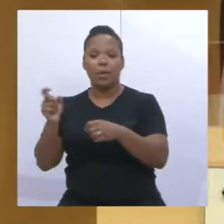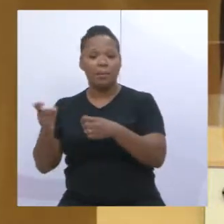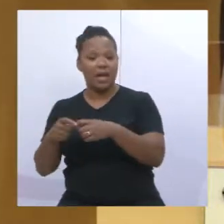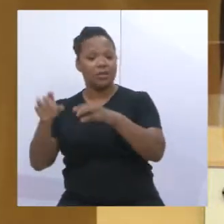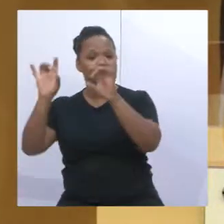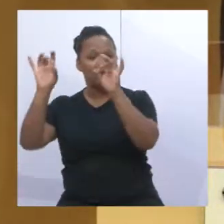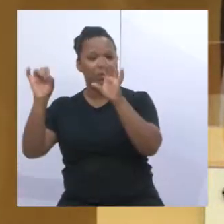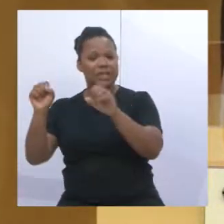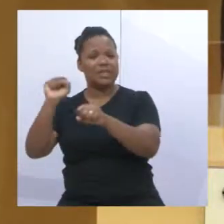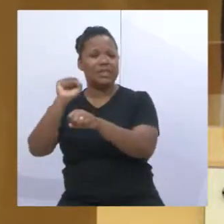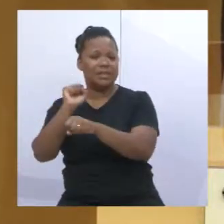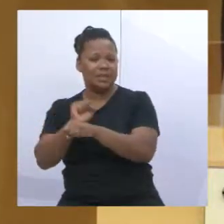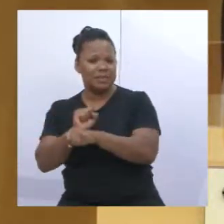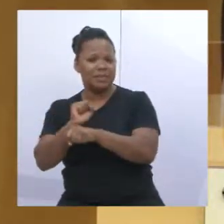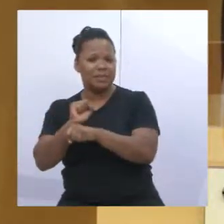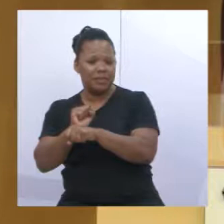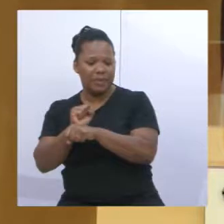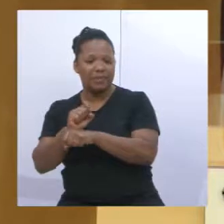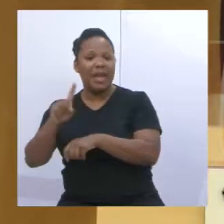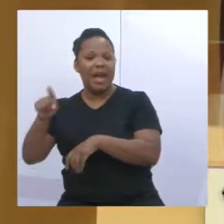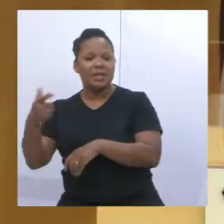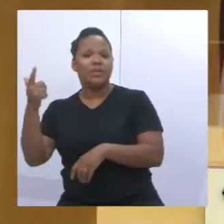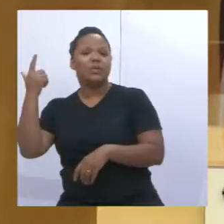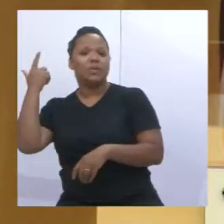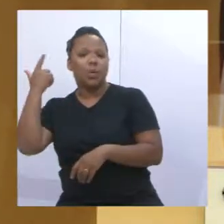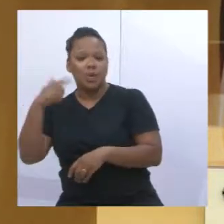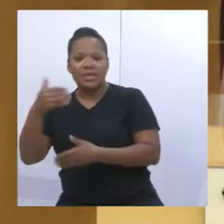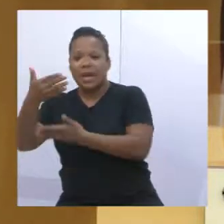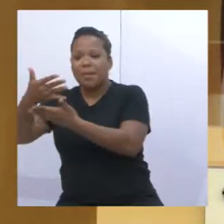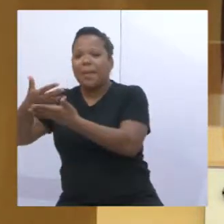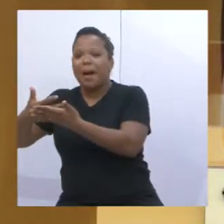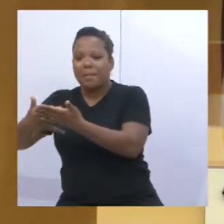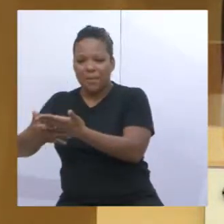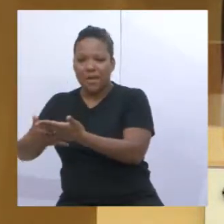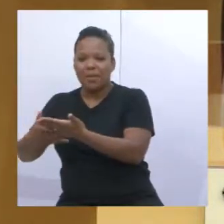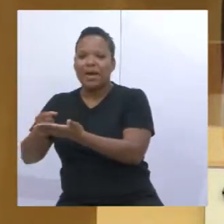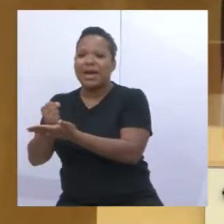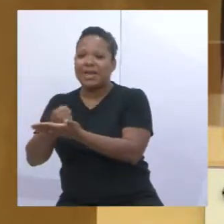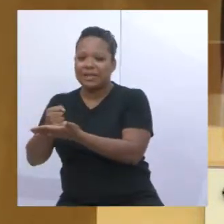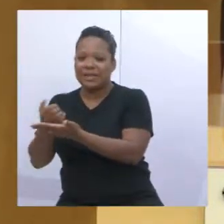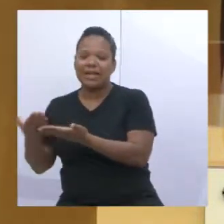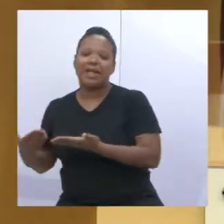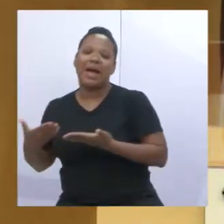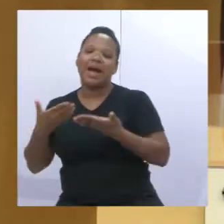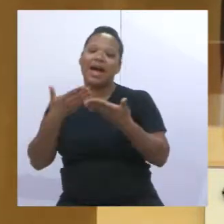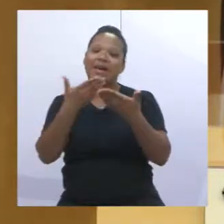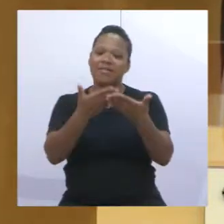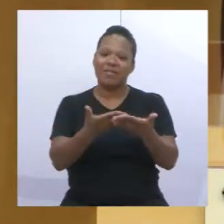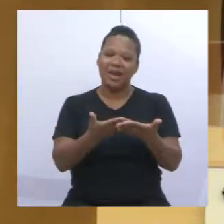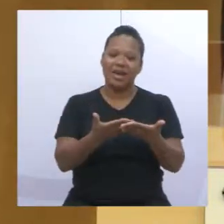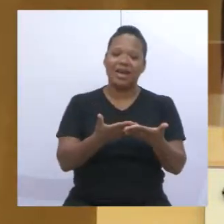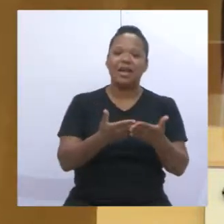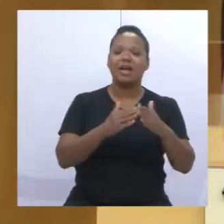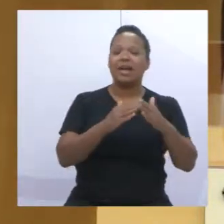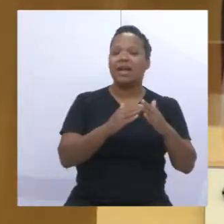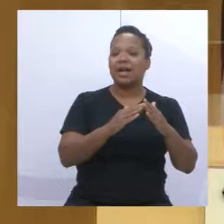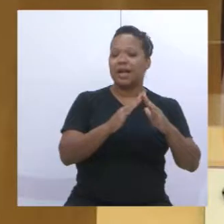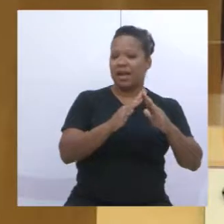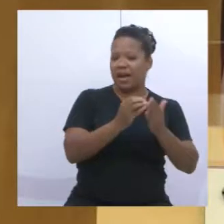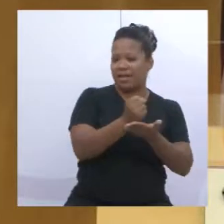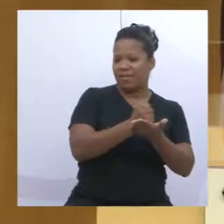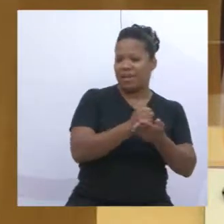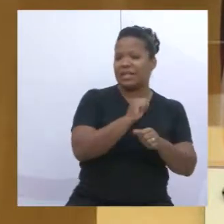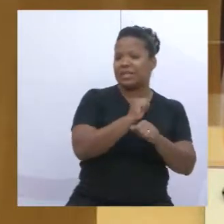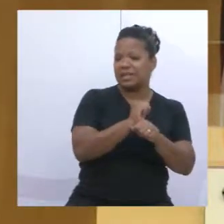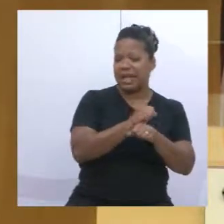para então conseguir sair com a receita médica em mãos. E aí se dirige até a farmácia popular e